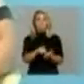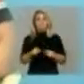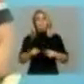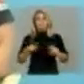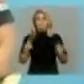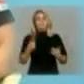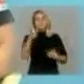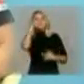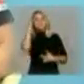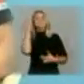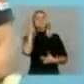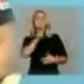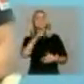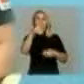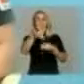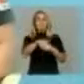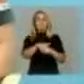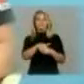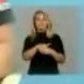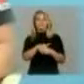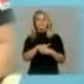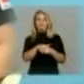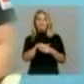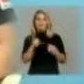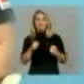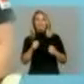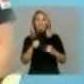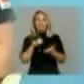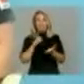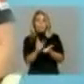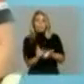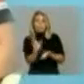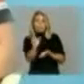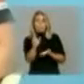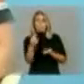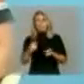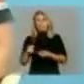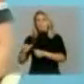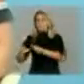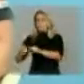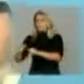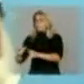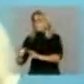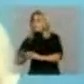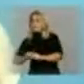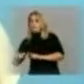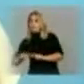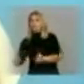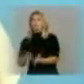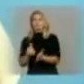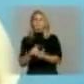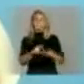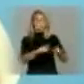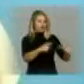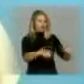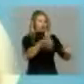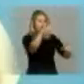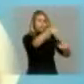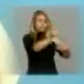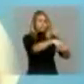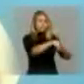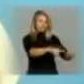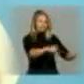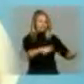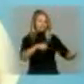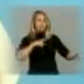para elas votarem, o título de eleitor tinha que ser esterilizado, né? As urnas que eram utilizadas